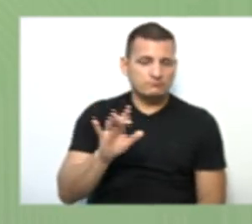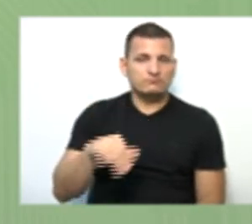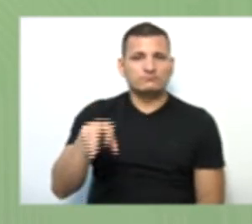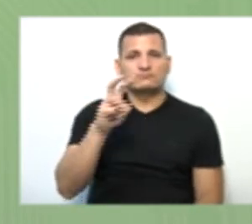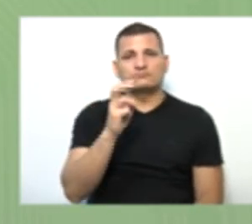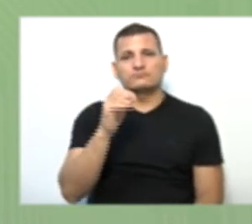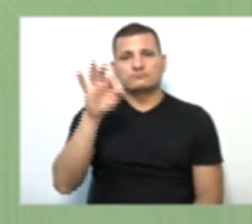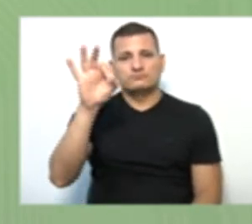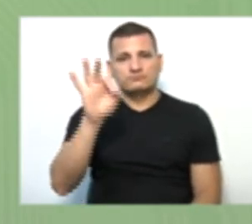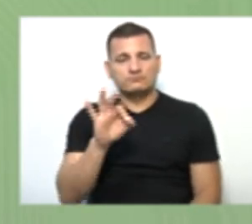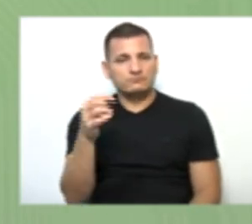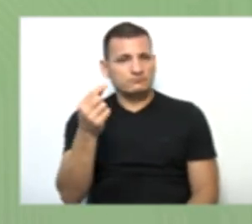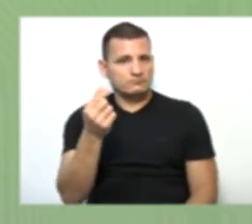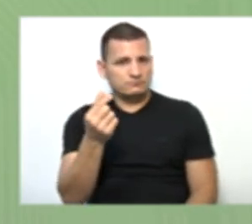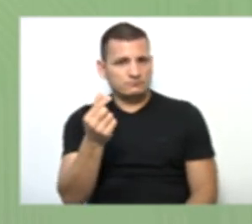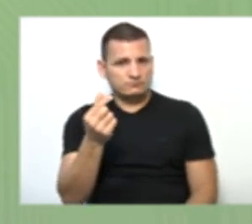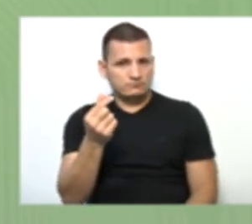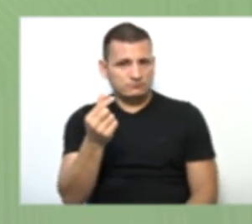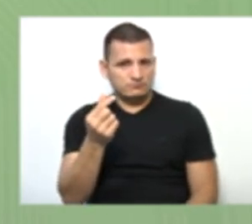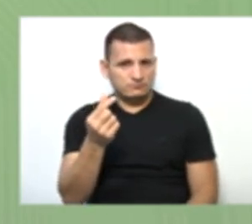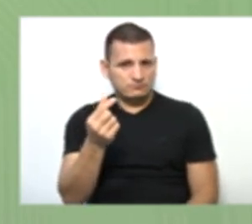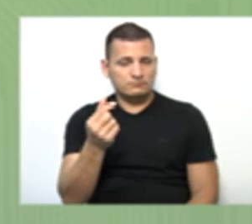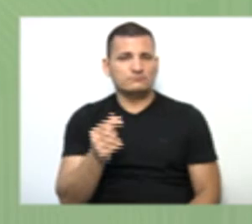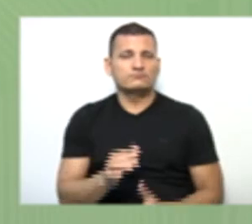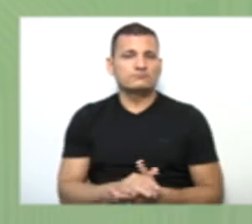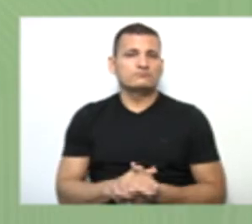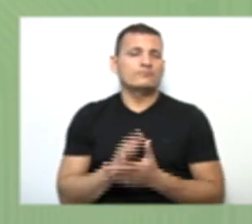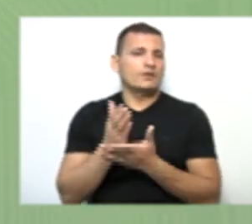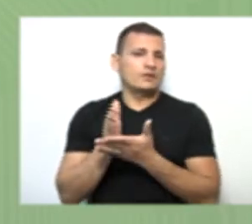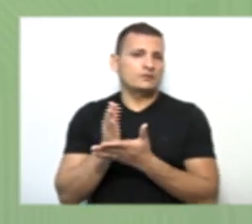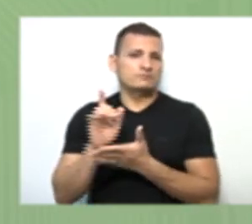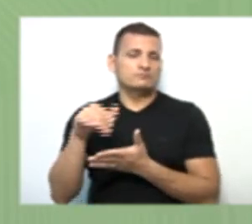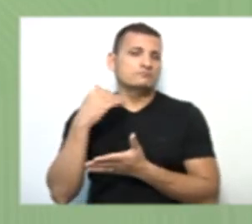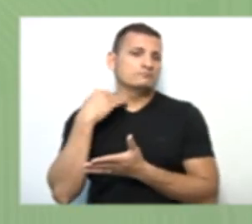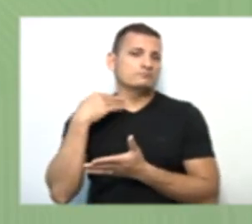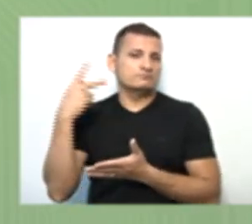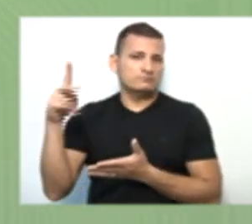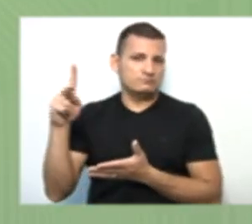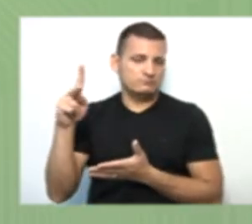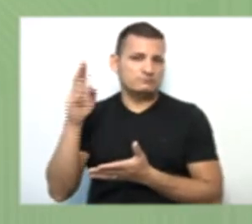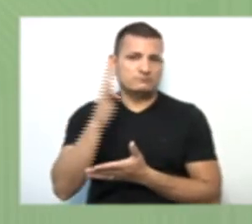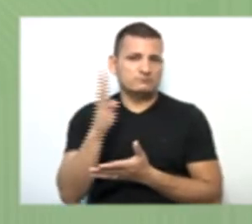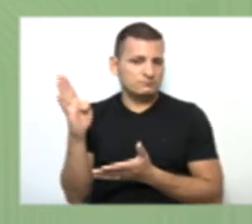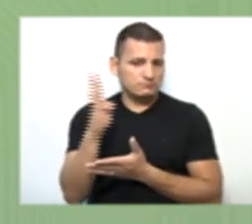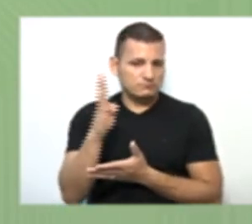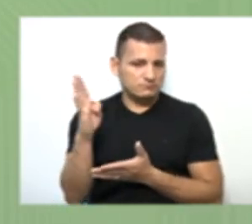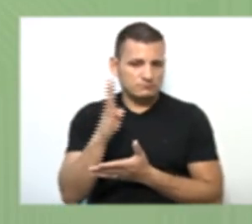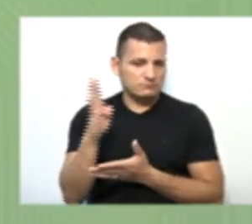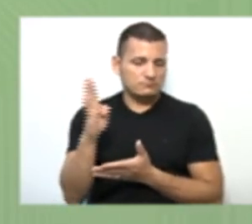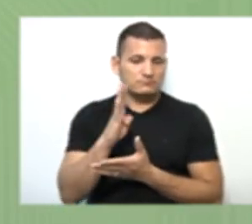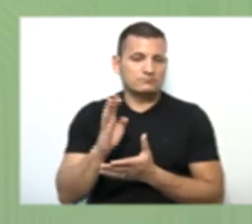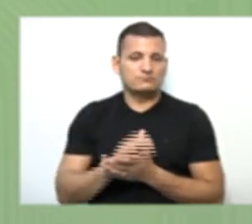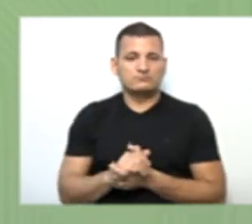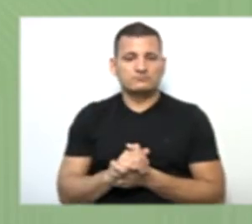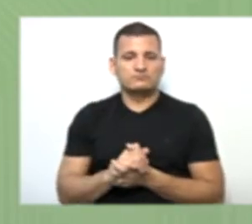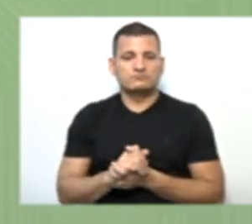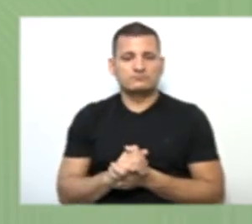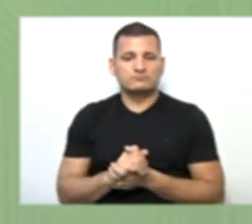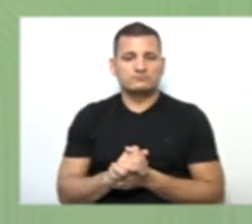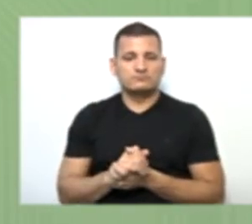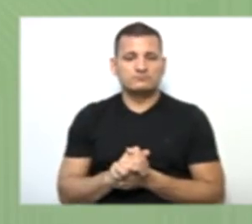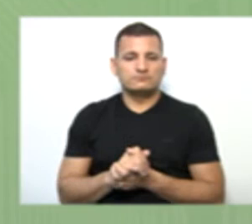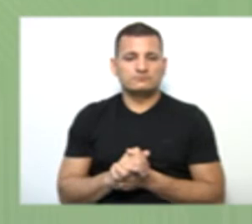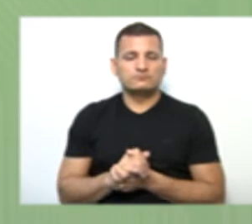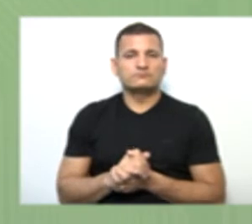em dinheiro e o restante de conta bancária no Brasil, ok? Então, contas a receber no valor de 20.000, sendo